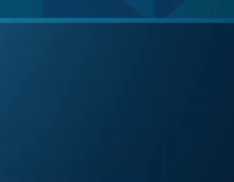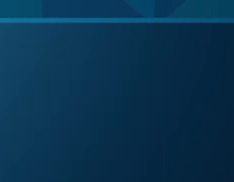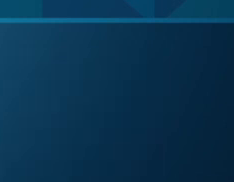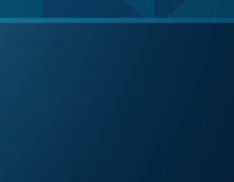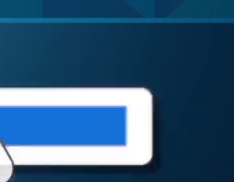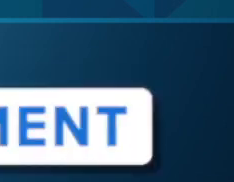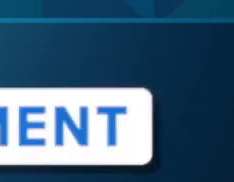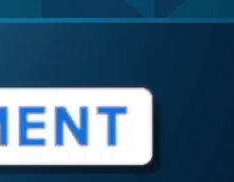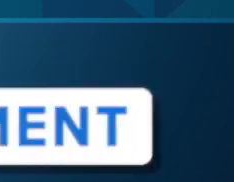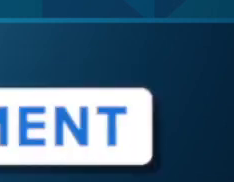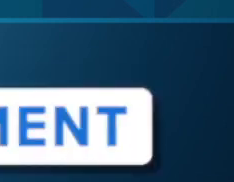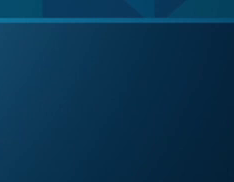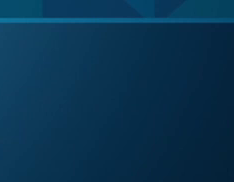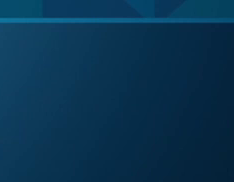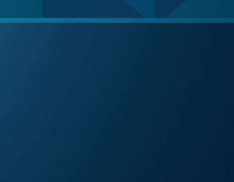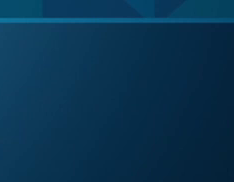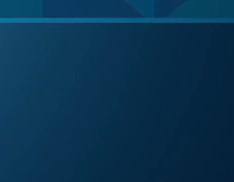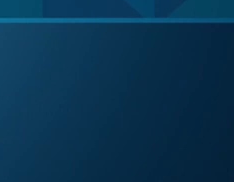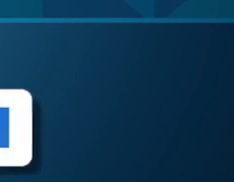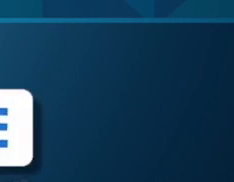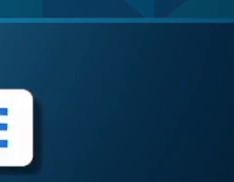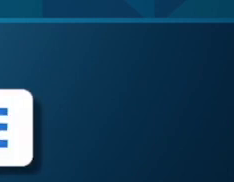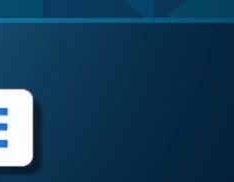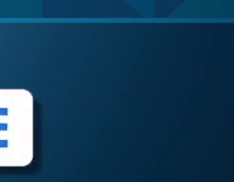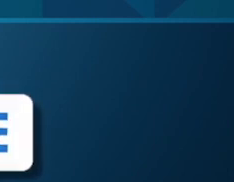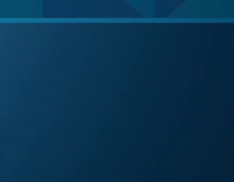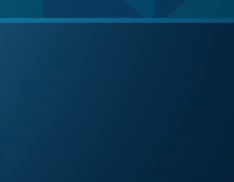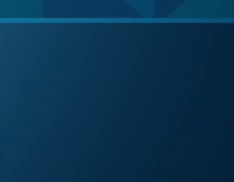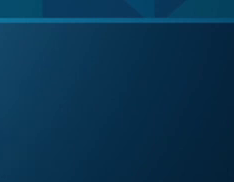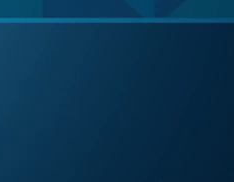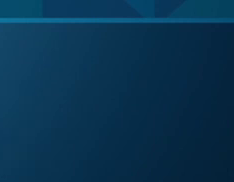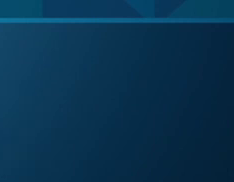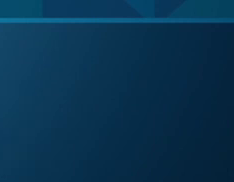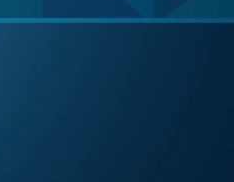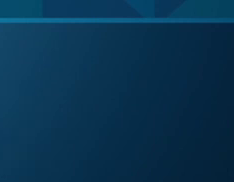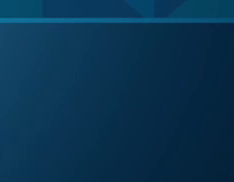notificação. Fo comentário, não fa retutan, ba mídia social Siraceluk.